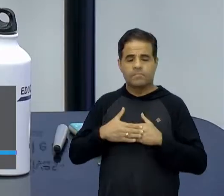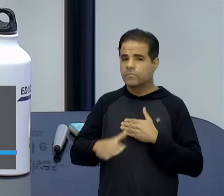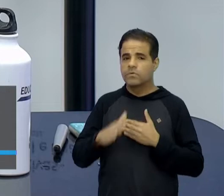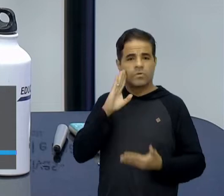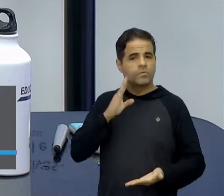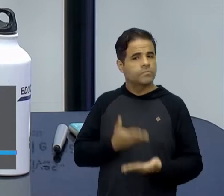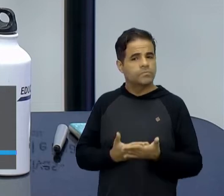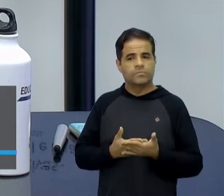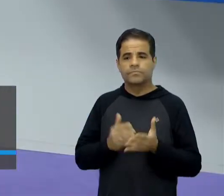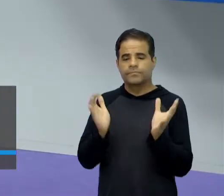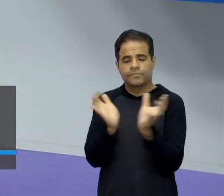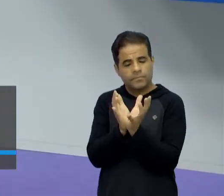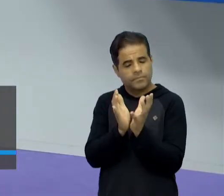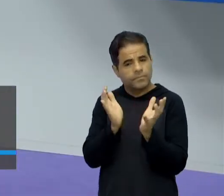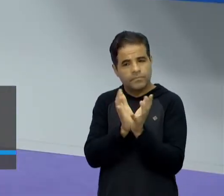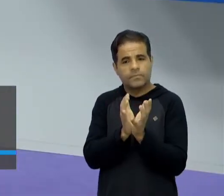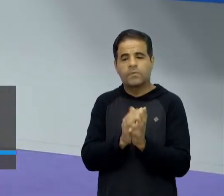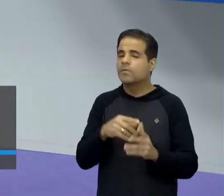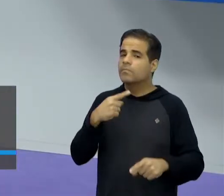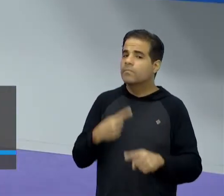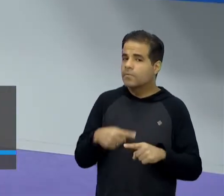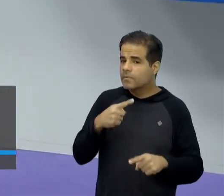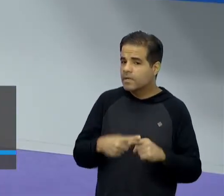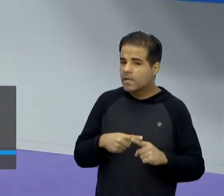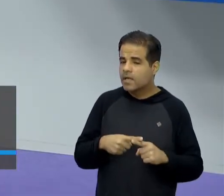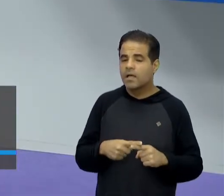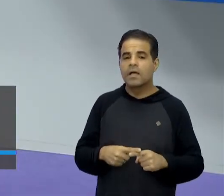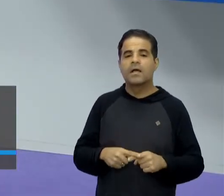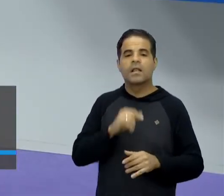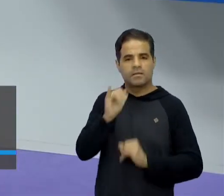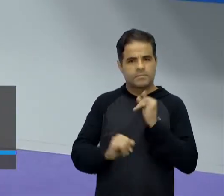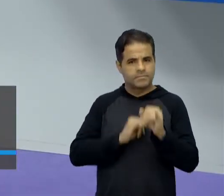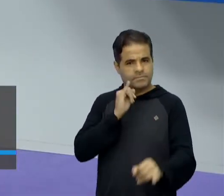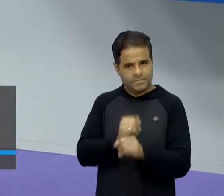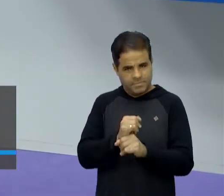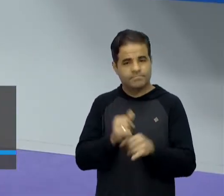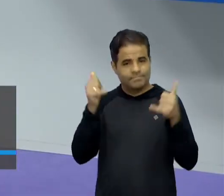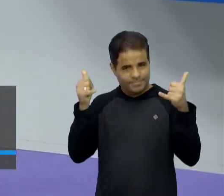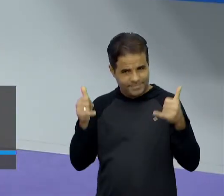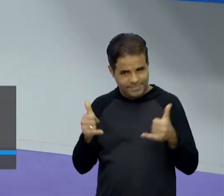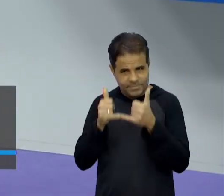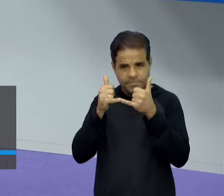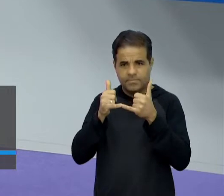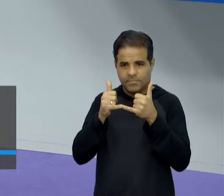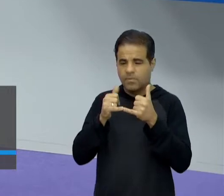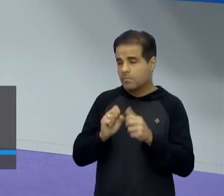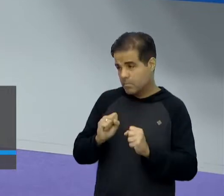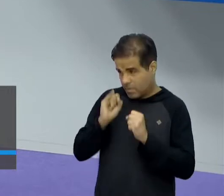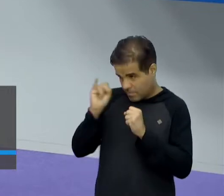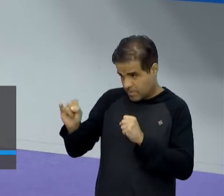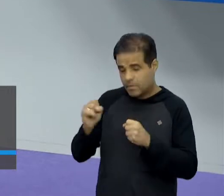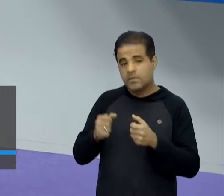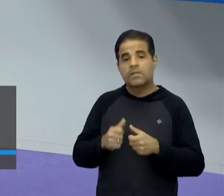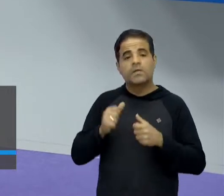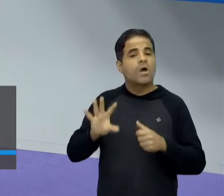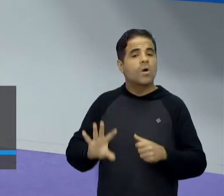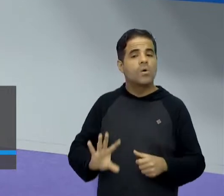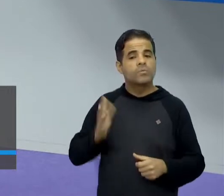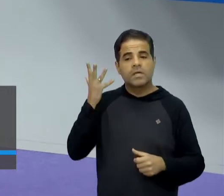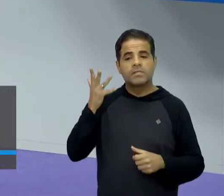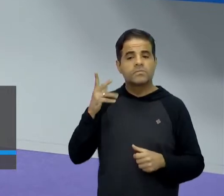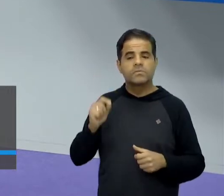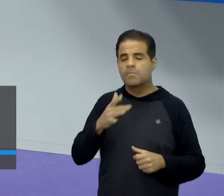otimista nem fofo. Por quê? Porque na internet, Ju, posso te chamar de Ju, né? Pode, fica à vontade. Rola